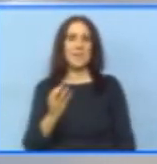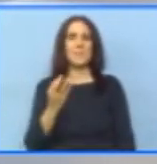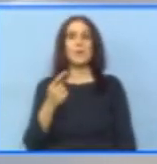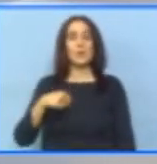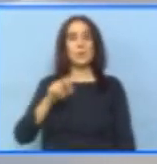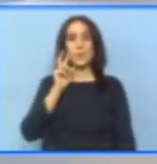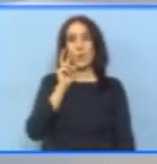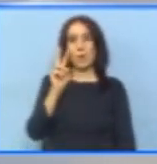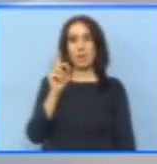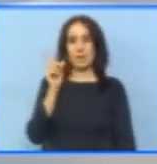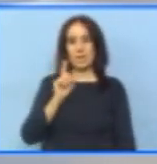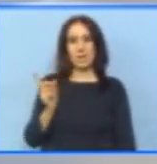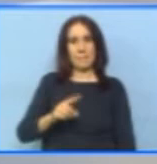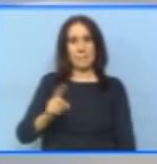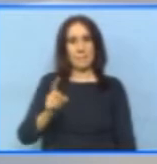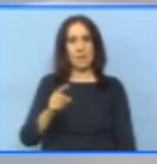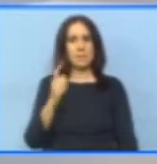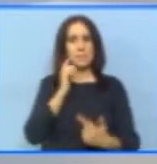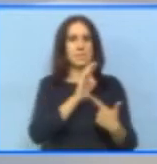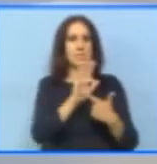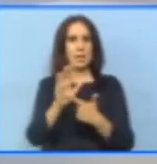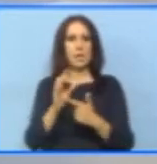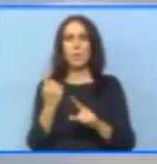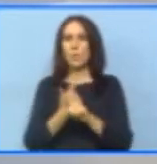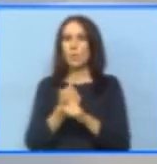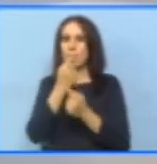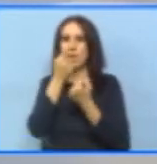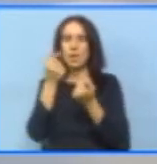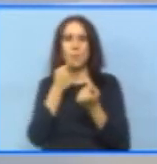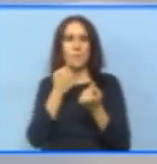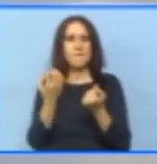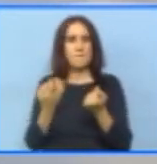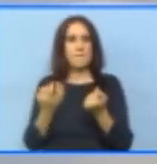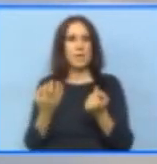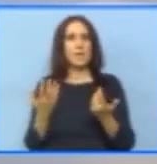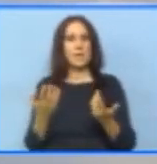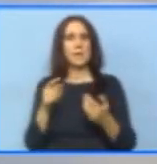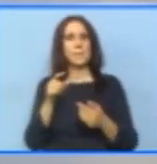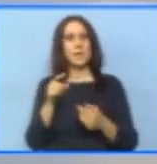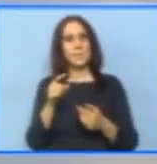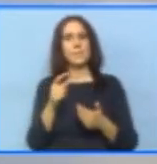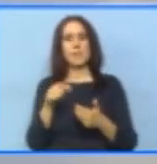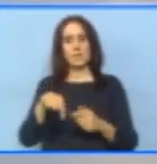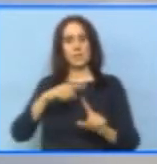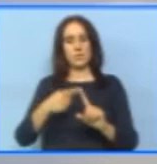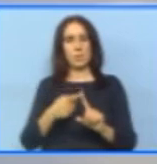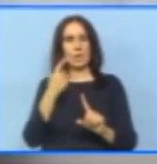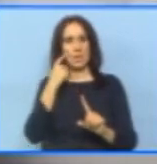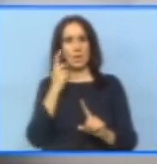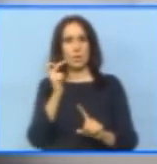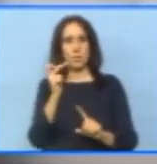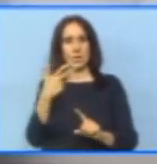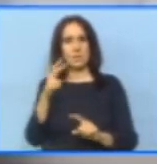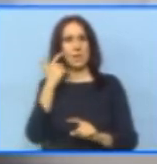olhar para todas estas datas, para todos estes sinais, há muitas coisas em comum, de facto. E assinalar-se este ano o centenário de Fátima,